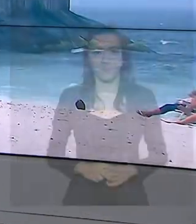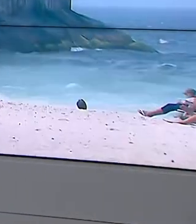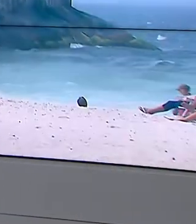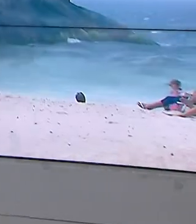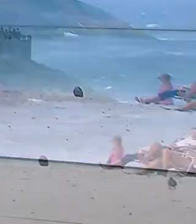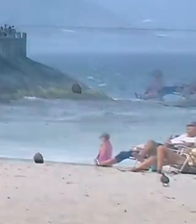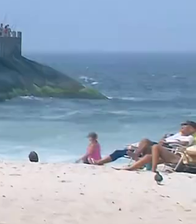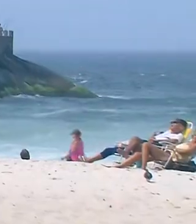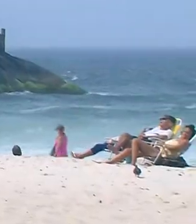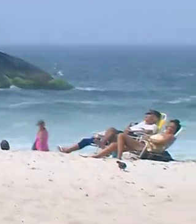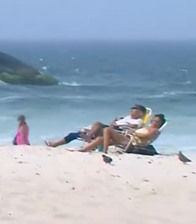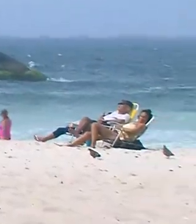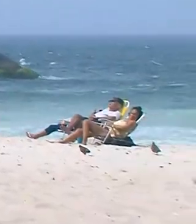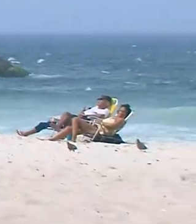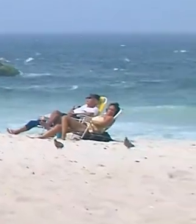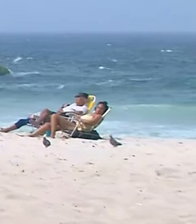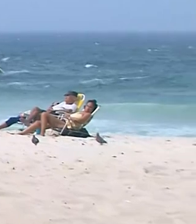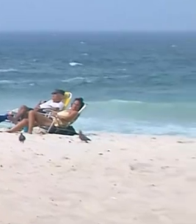Tchau.